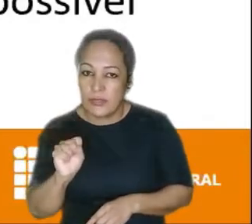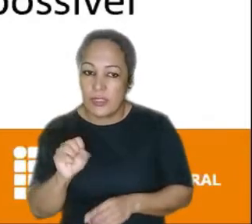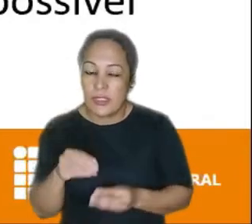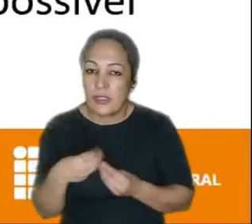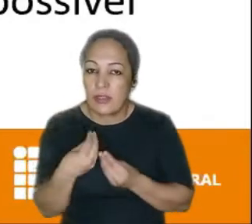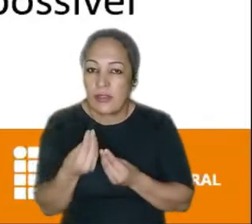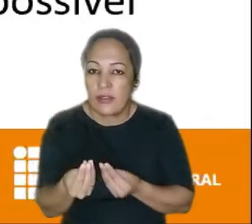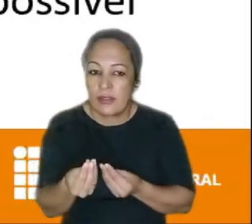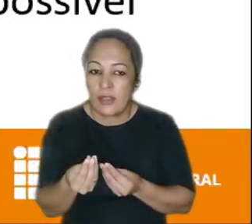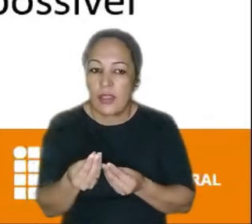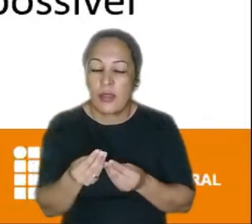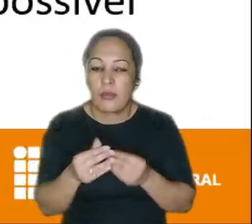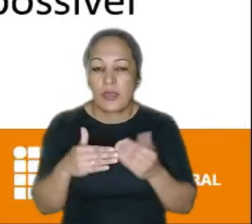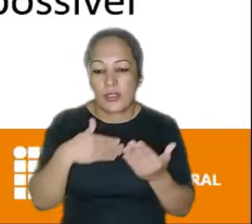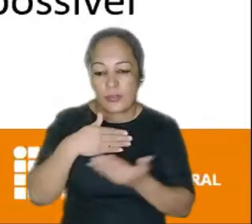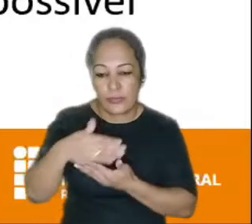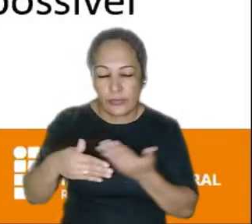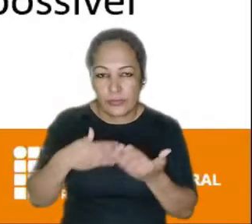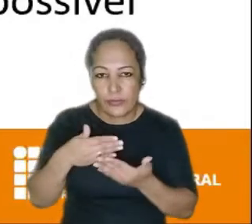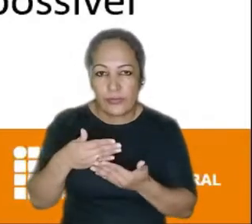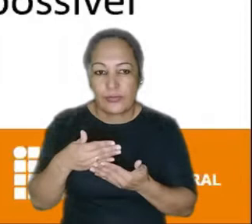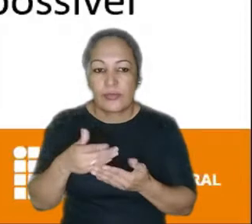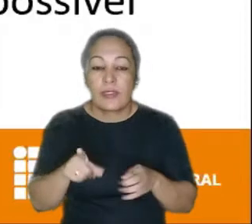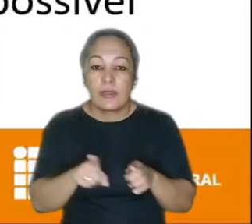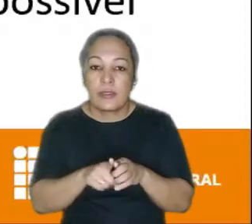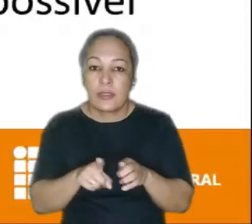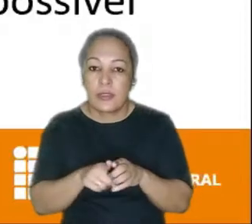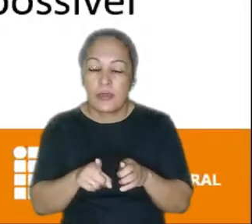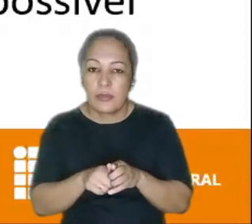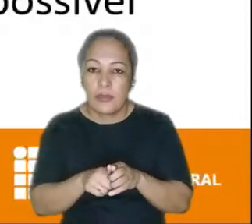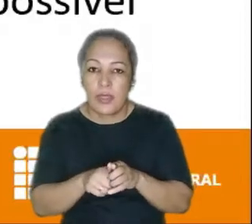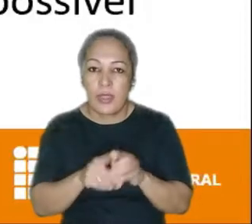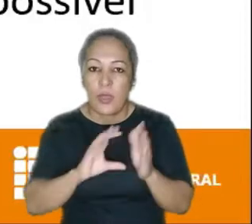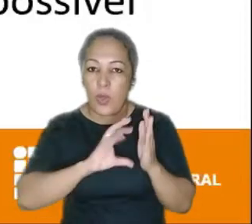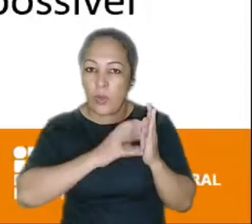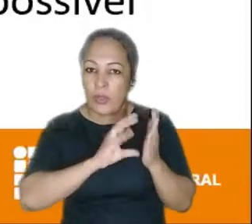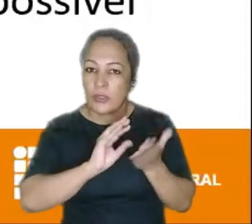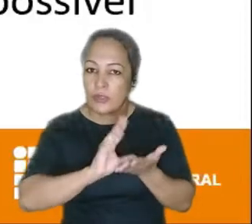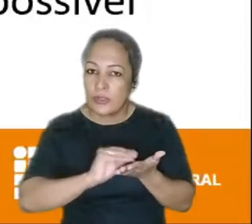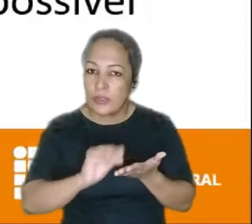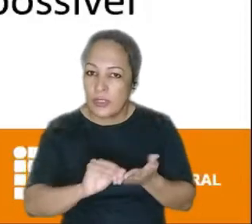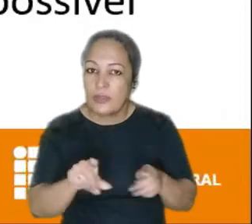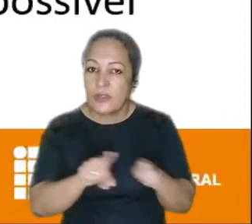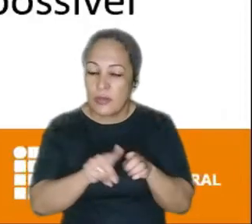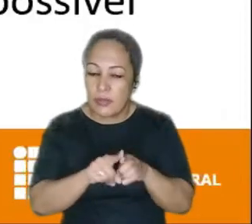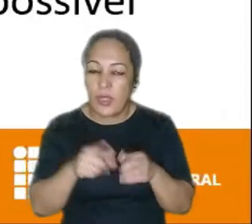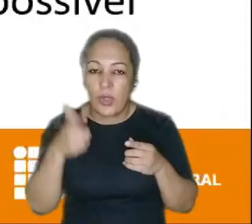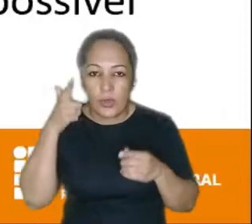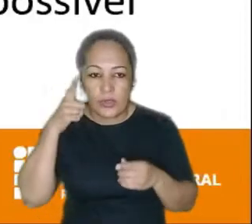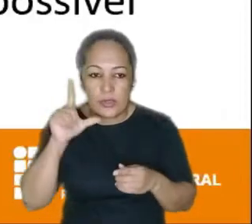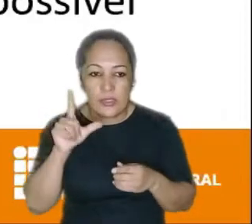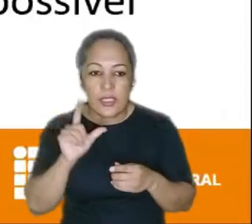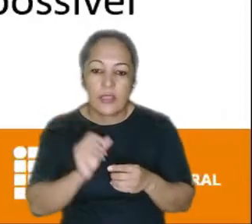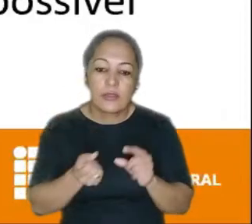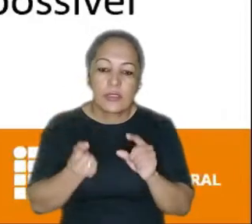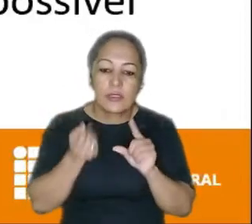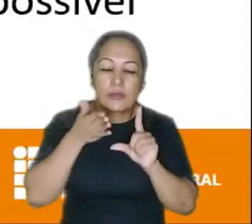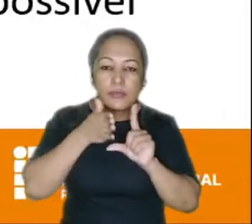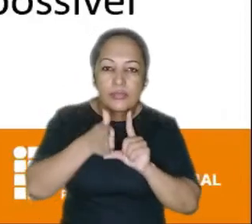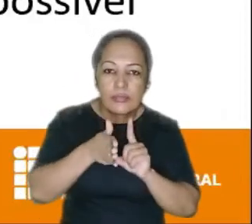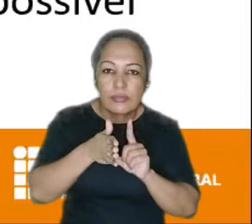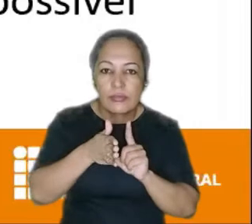ele. Tá? E o banco de dados também consegue fornecer acesso a usuários externos, usuários fora